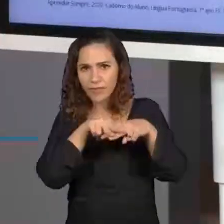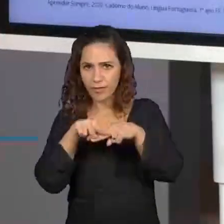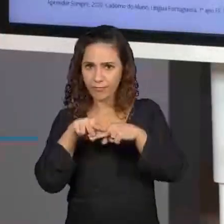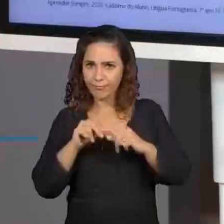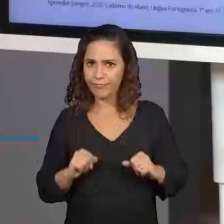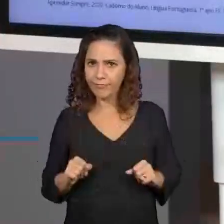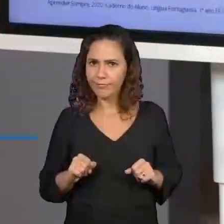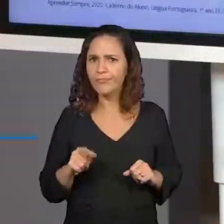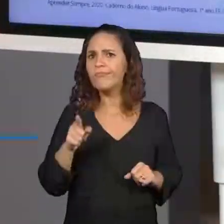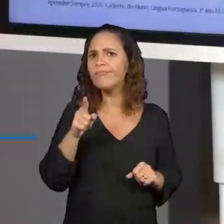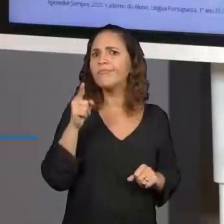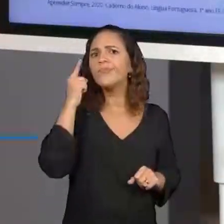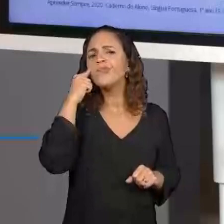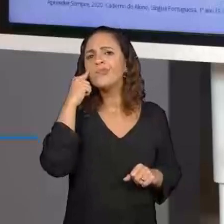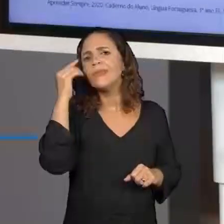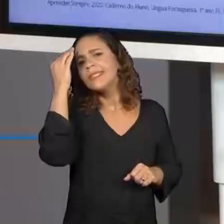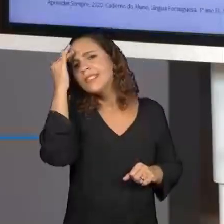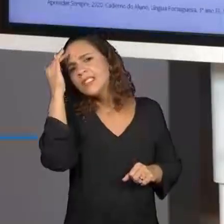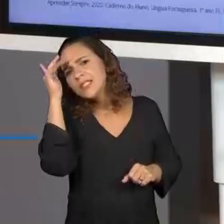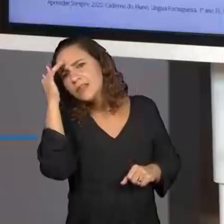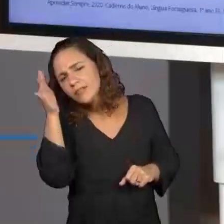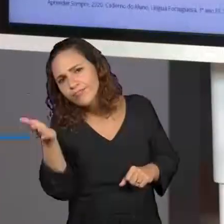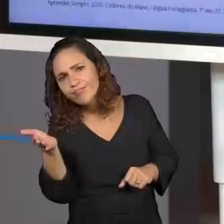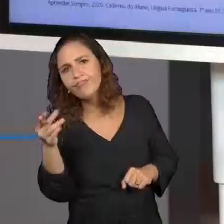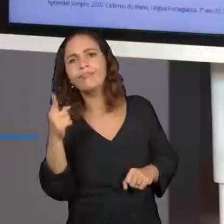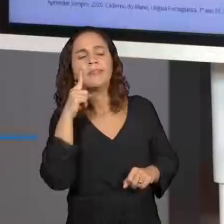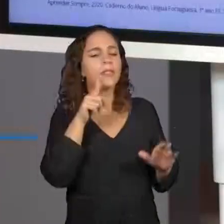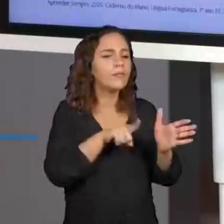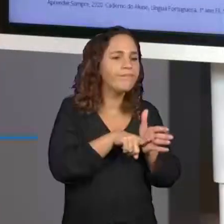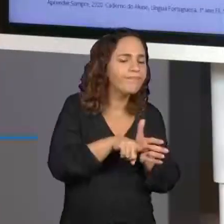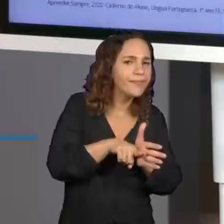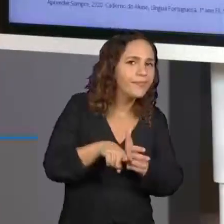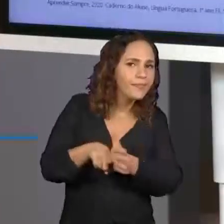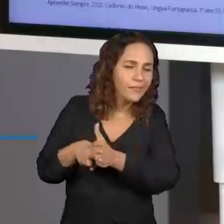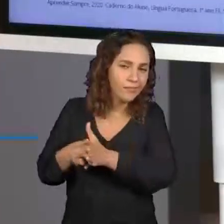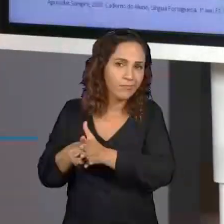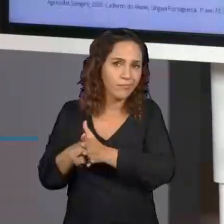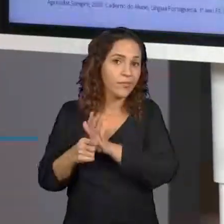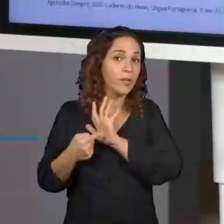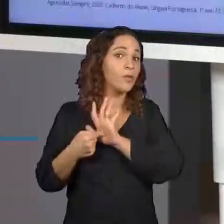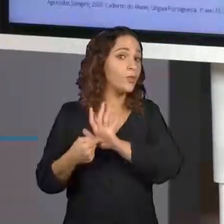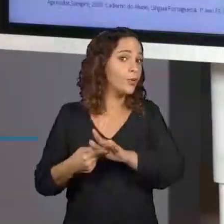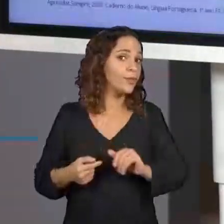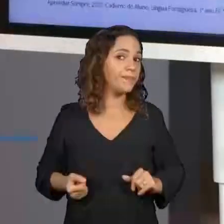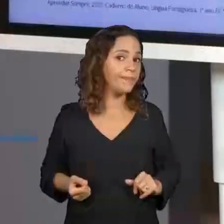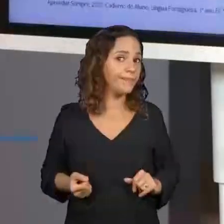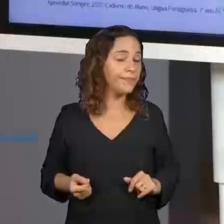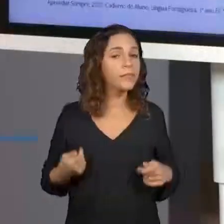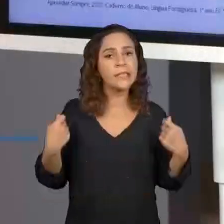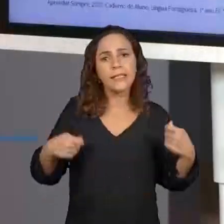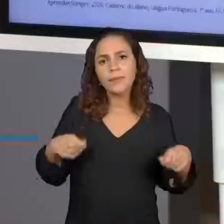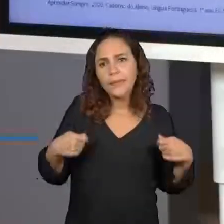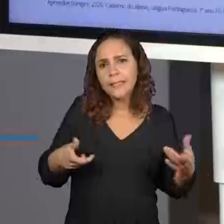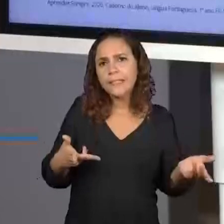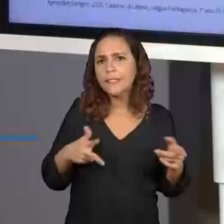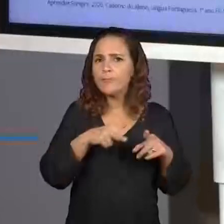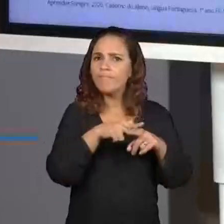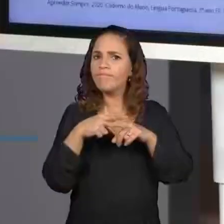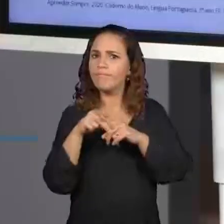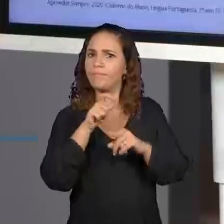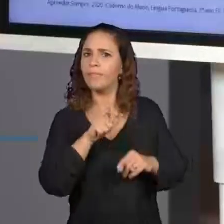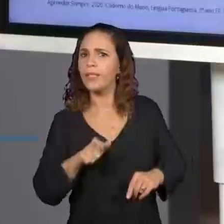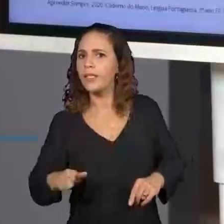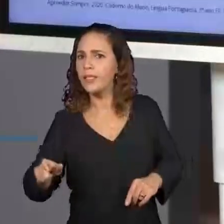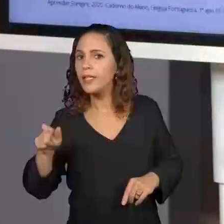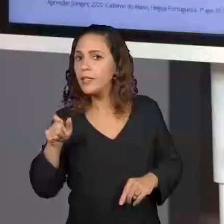vocês compreenderam a curiosidade que o amigo pesquisou e trouxe para vocês nesse Você Sabia, se precisa ajustar alguma palavra ou